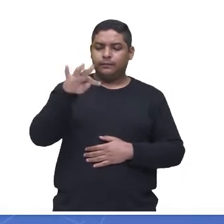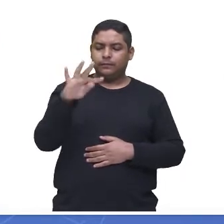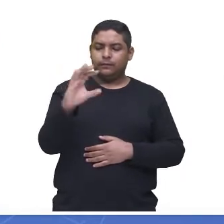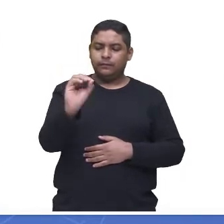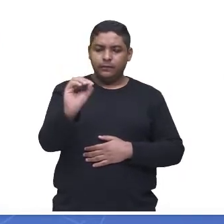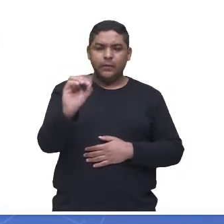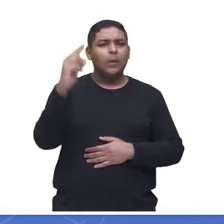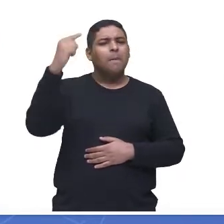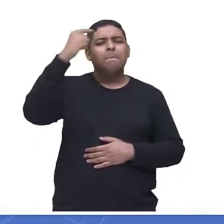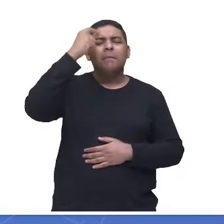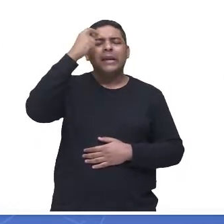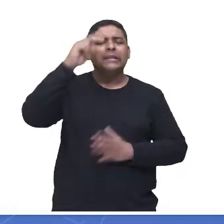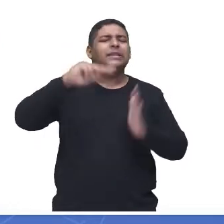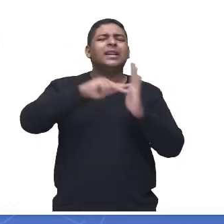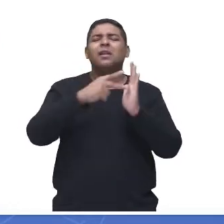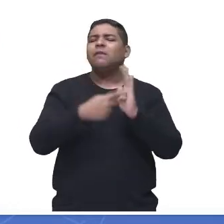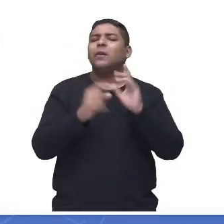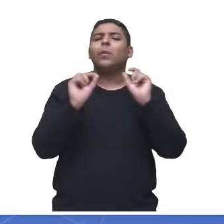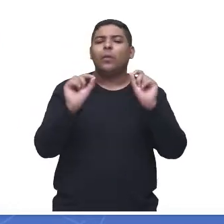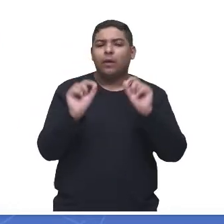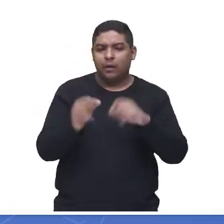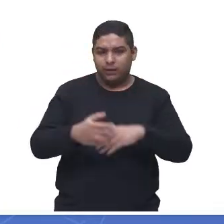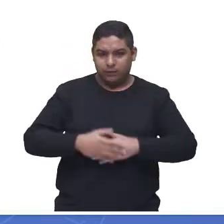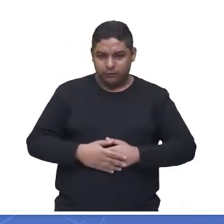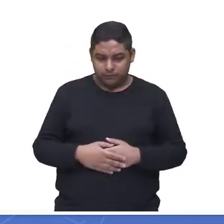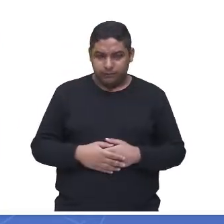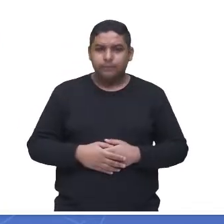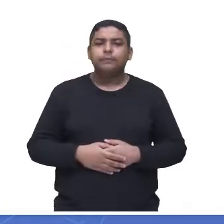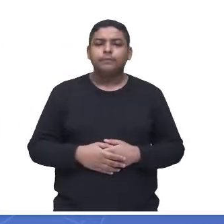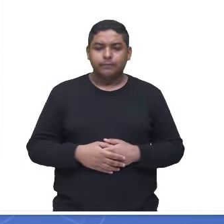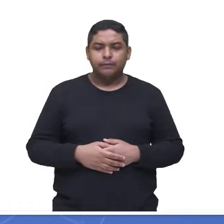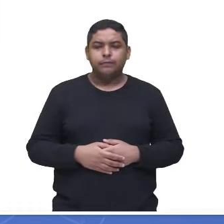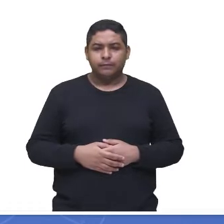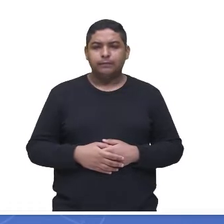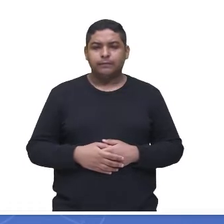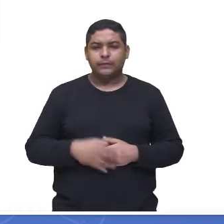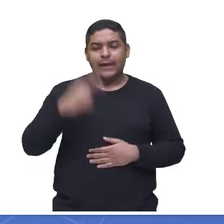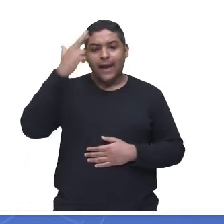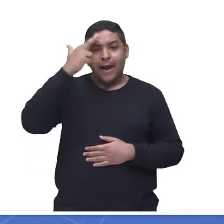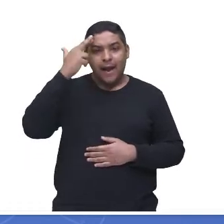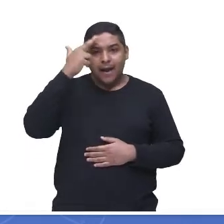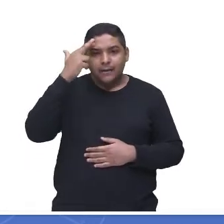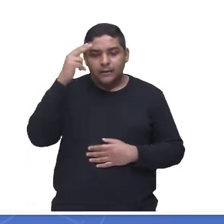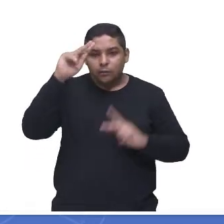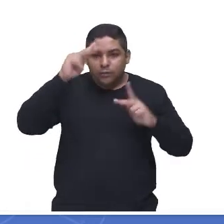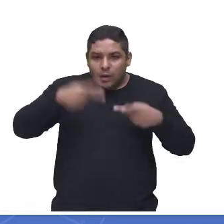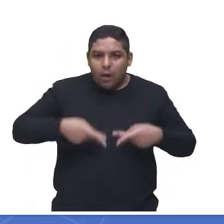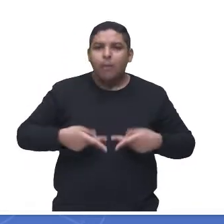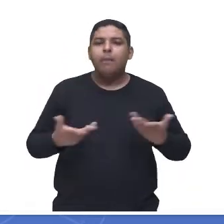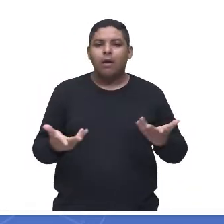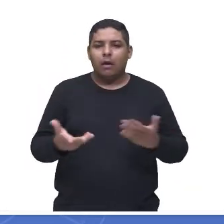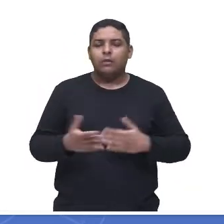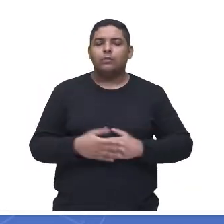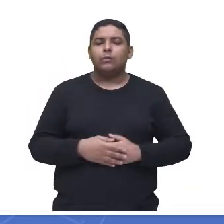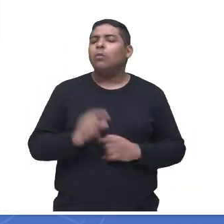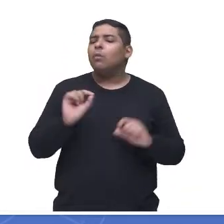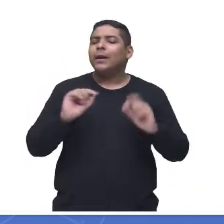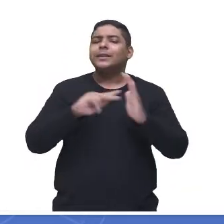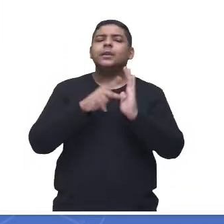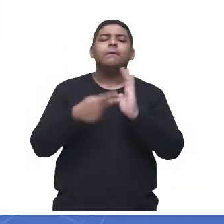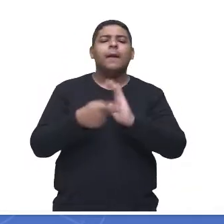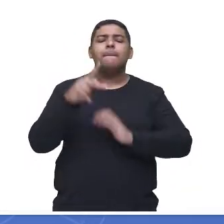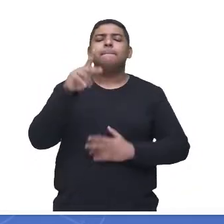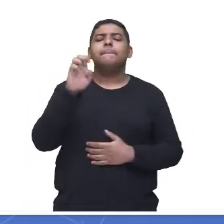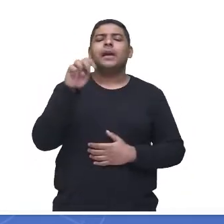pensar? O que é esse atributo, né, da razão humana? Então, é uma forma